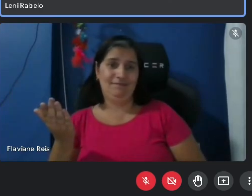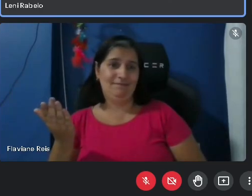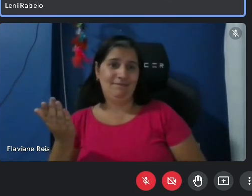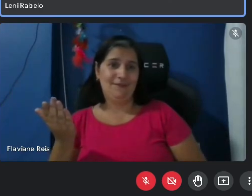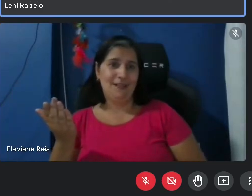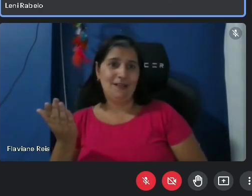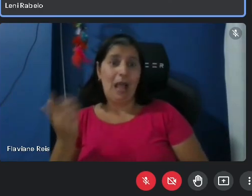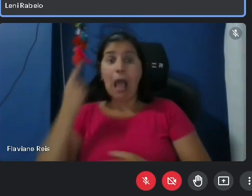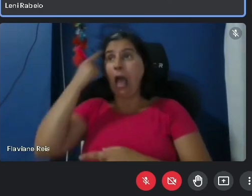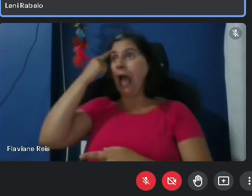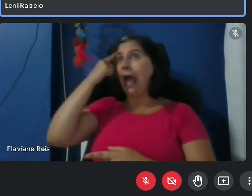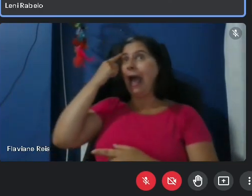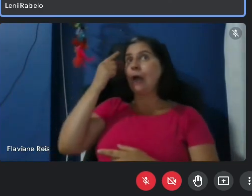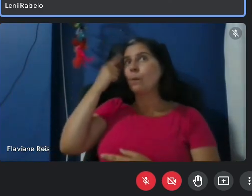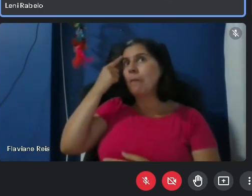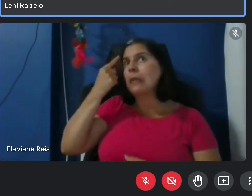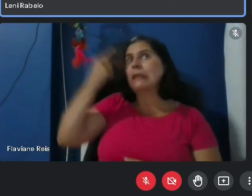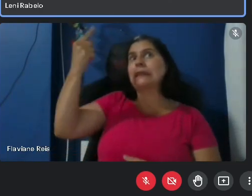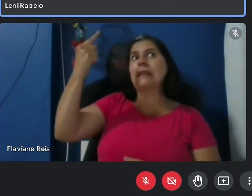isso.